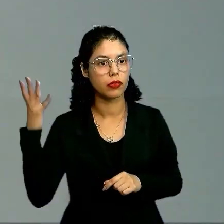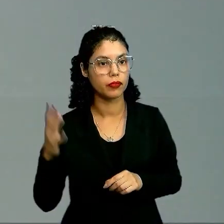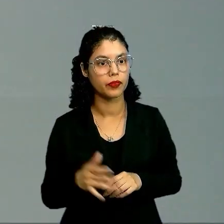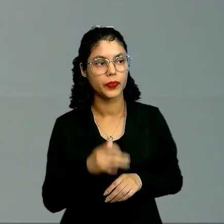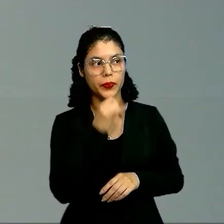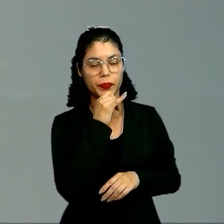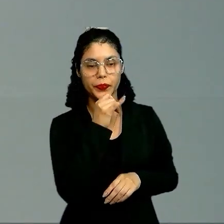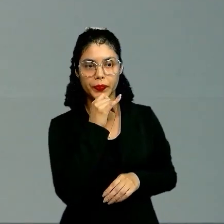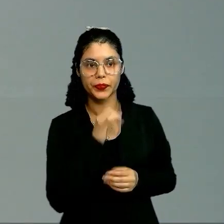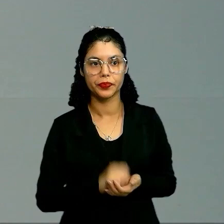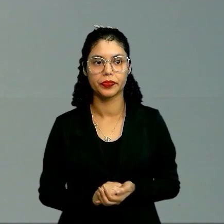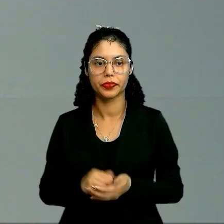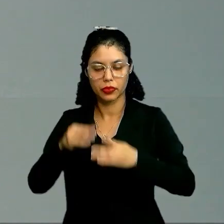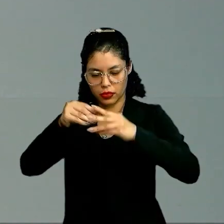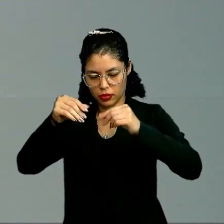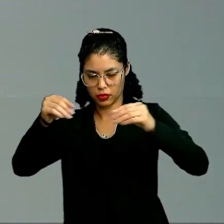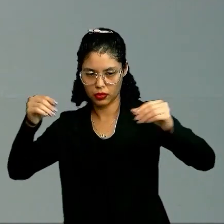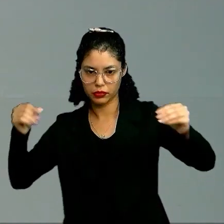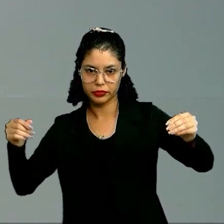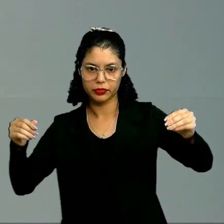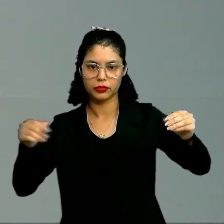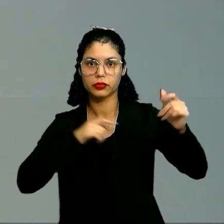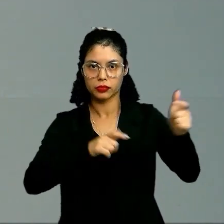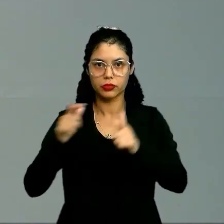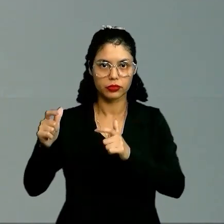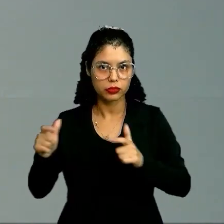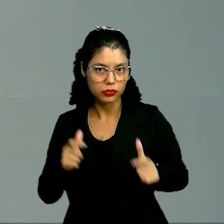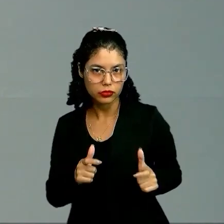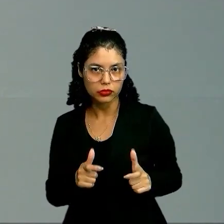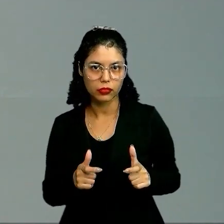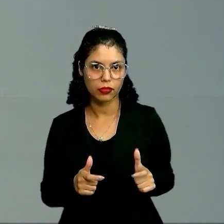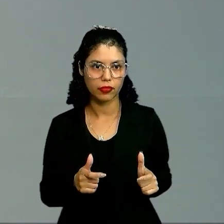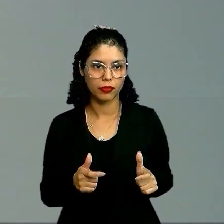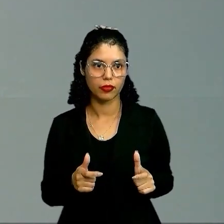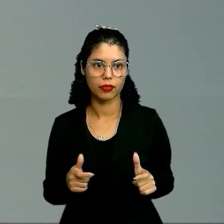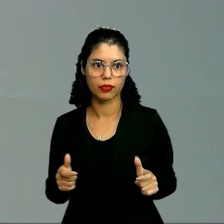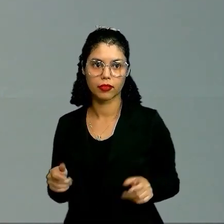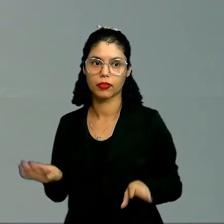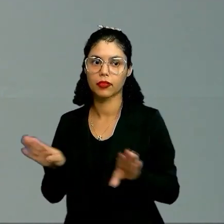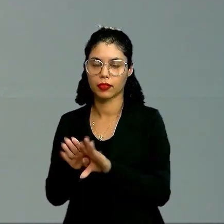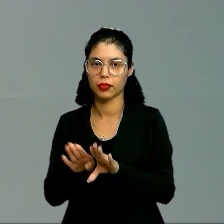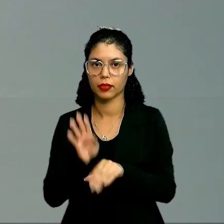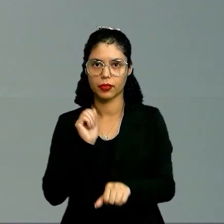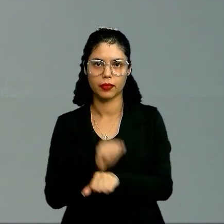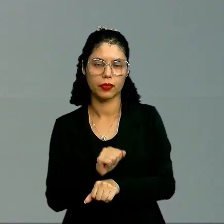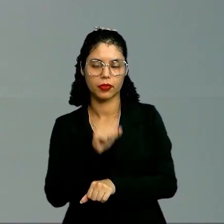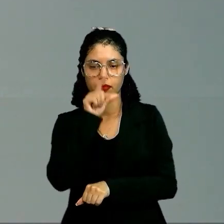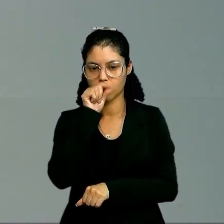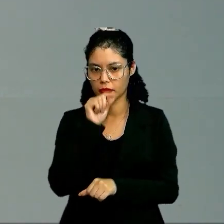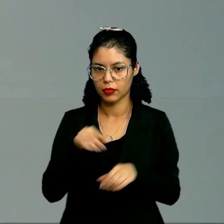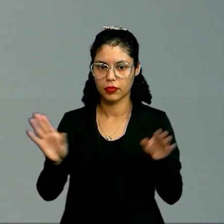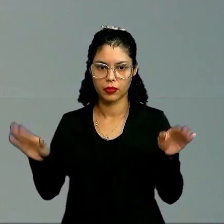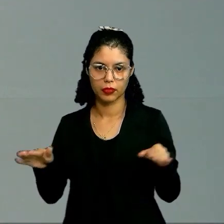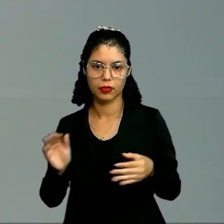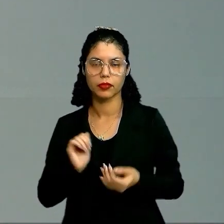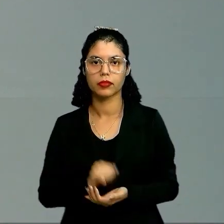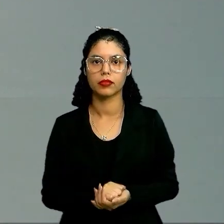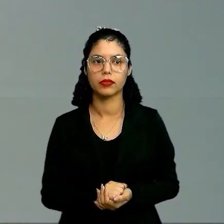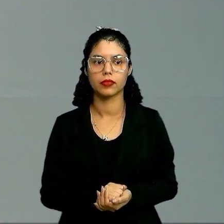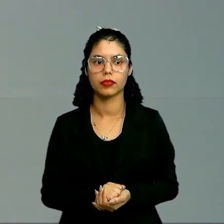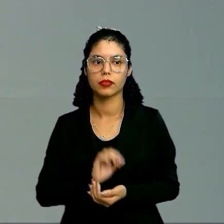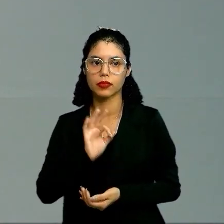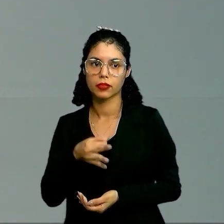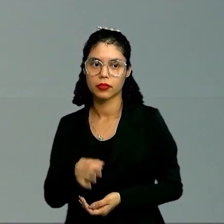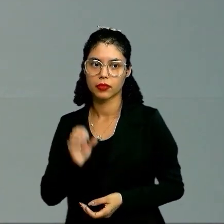Por exemplo, tem uma semente em um local e parou lá por algum motivo, um passarinho passou por lá, deixou por lá,